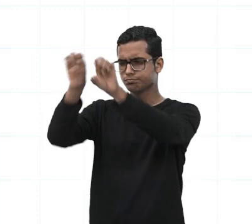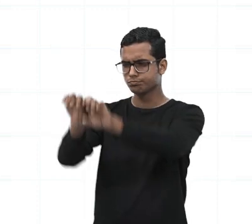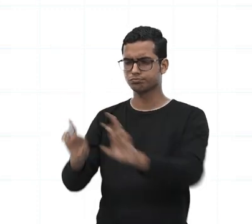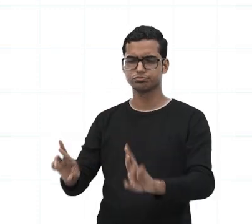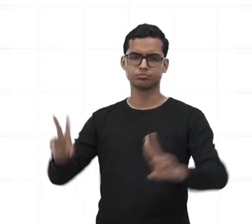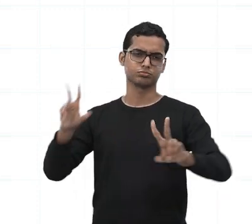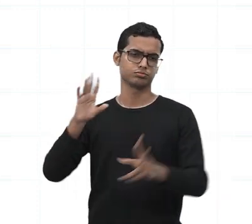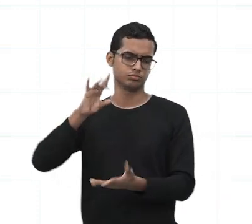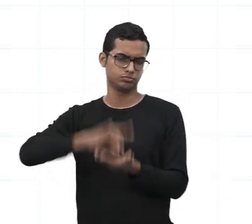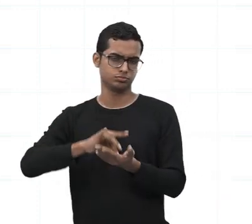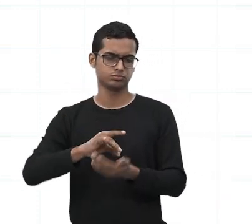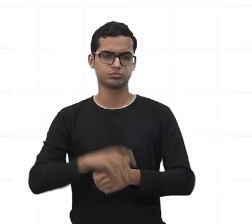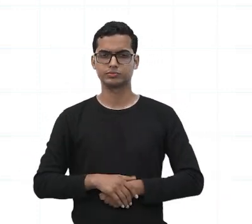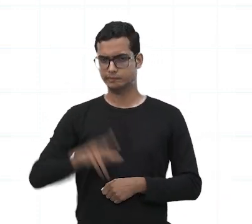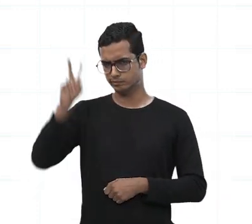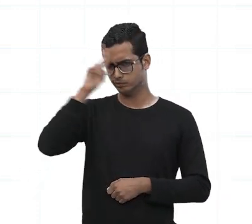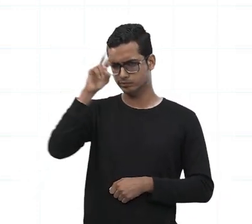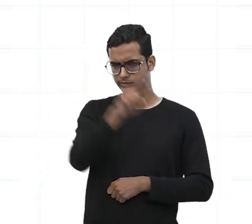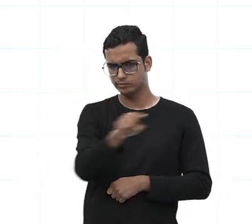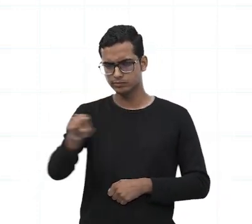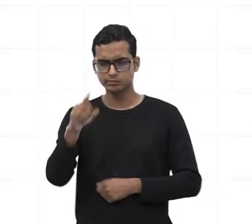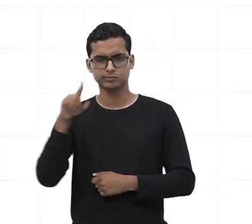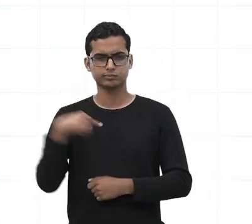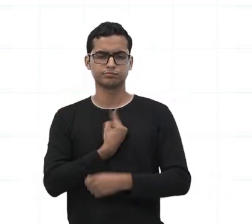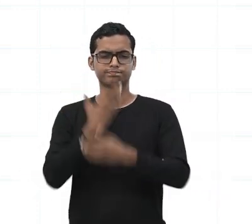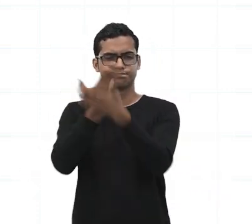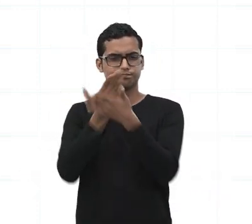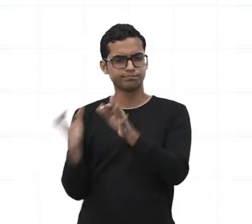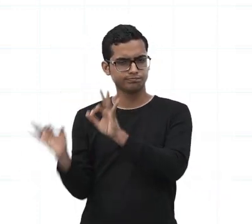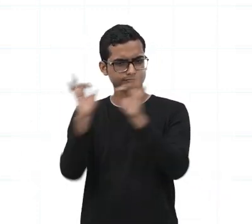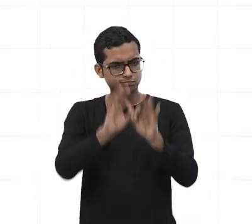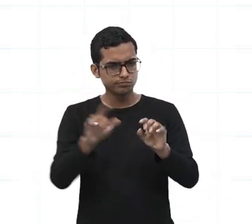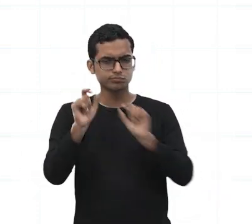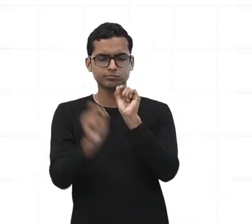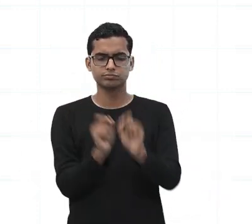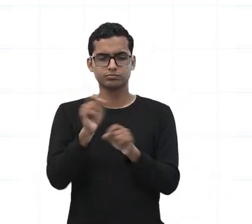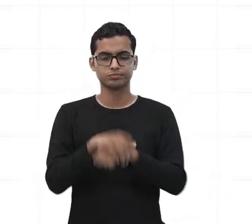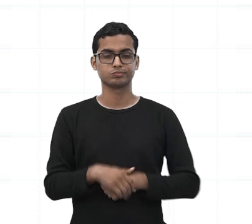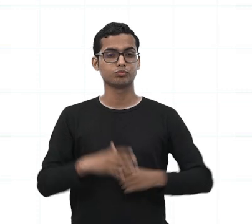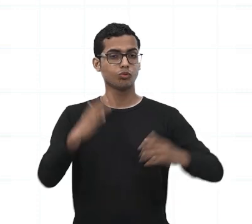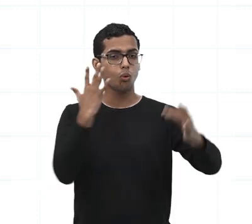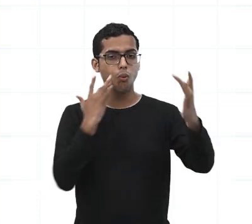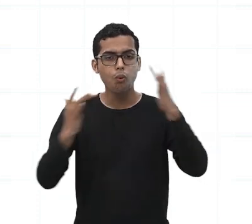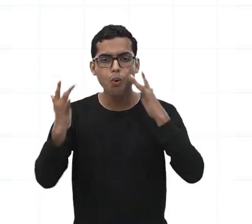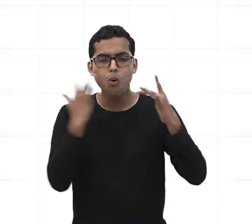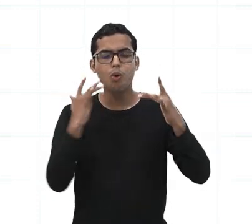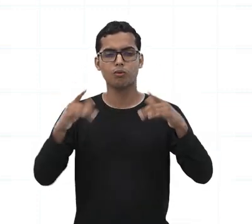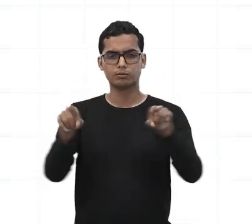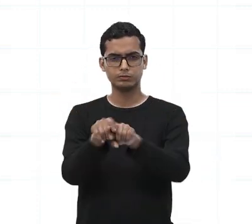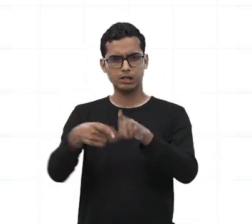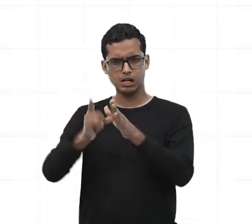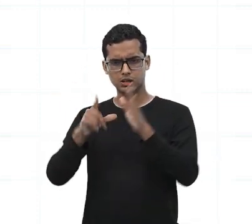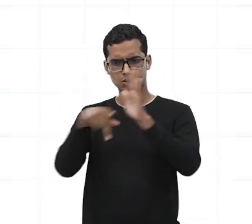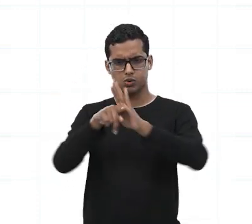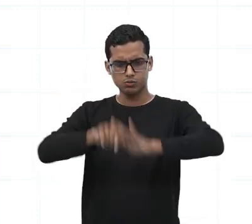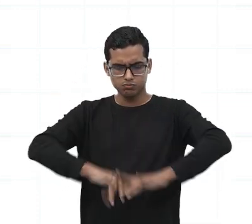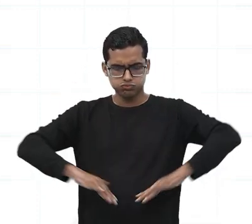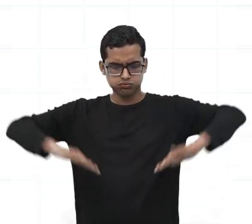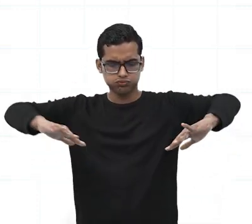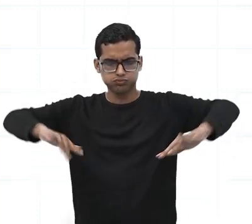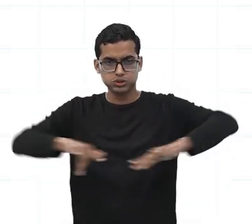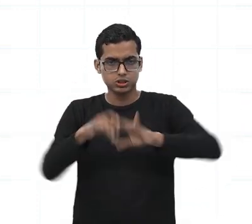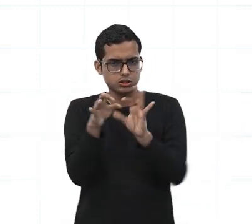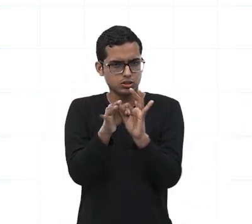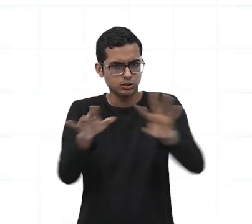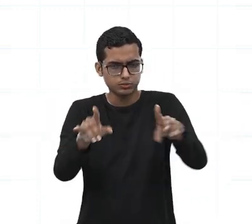diferente, tá? Lembra que a gente acabou de ver que era um teatro que ele é aberto, né? A gente tem